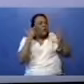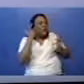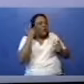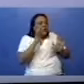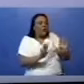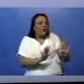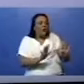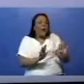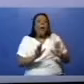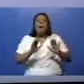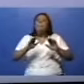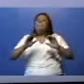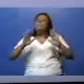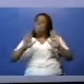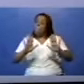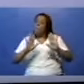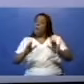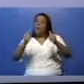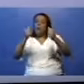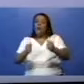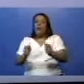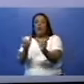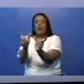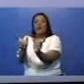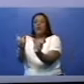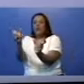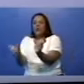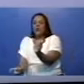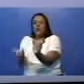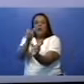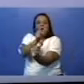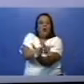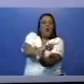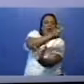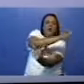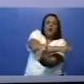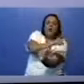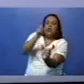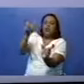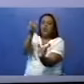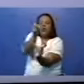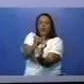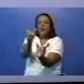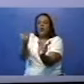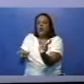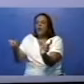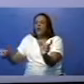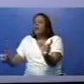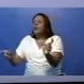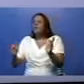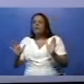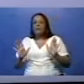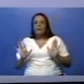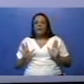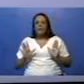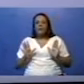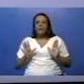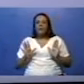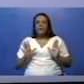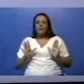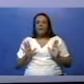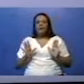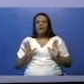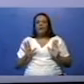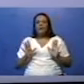Mas, às vezes, como aqui, ele pode aparecer no final ou no meio da oração. Então,